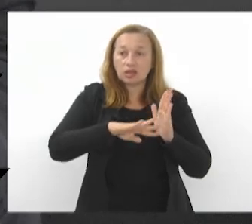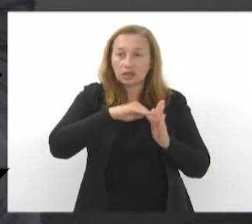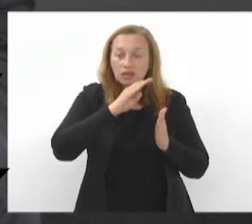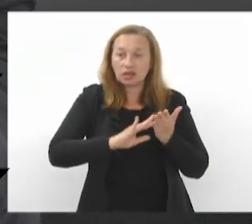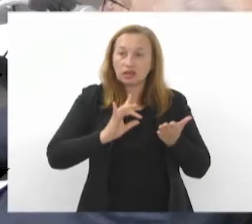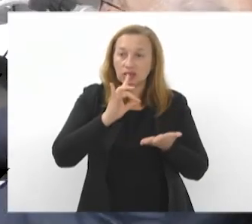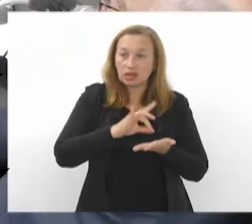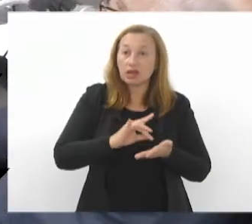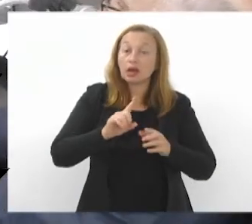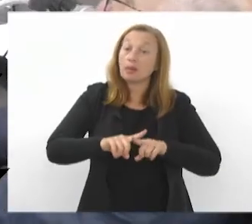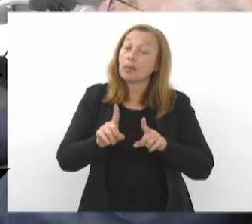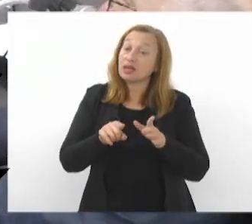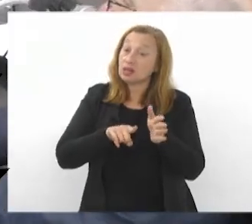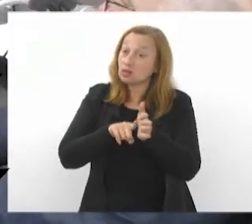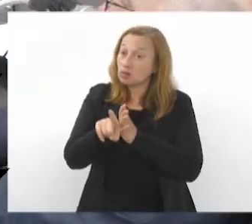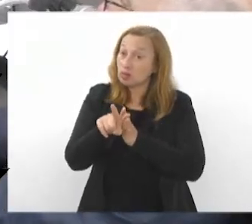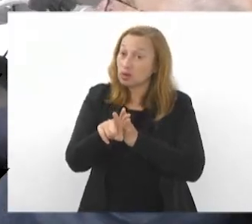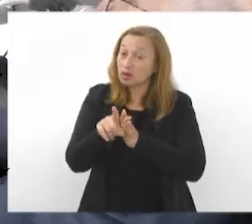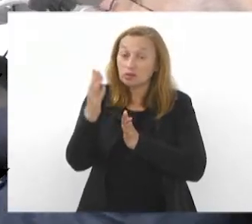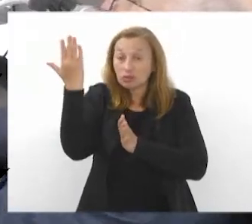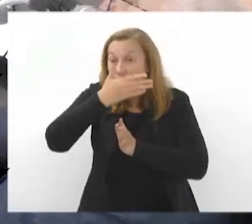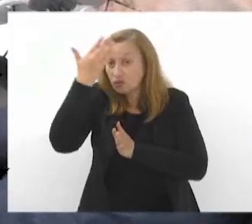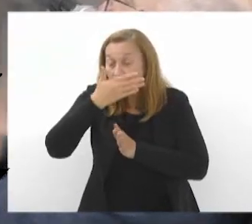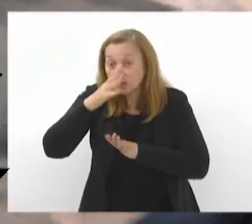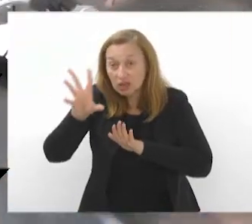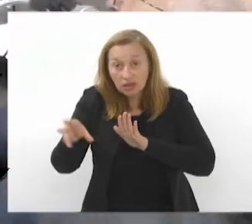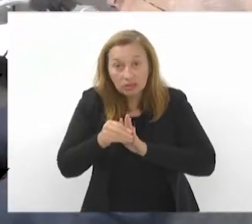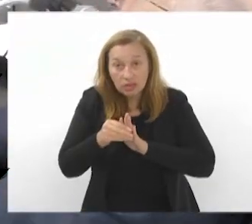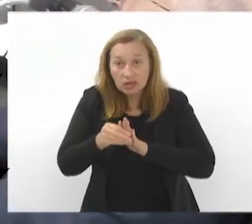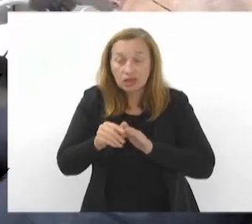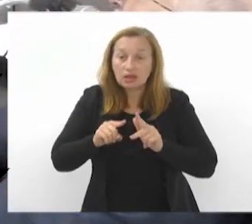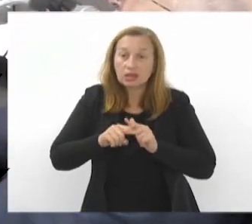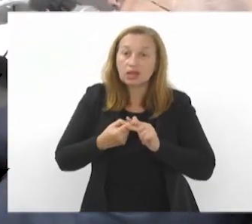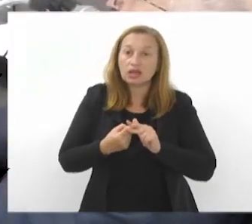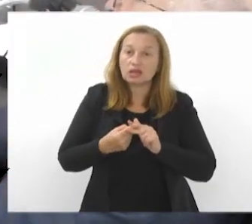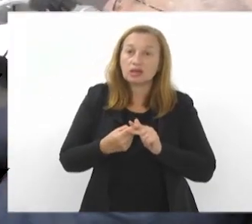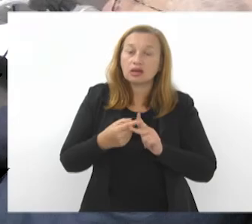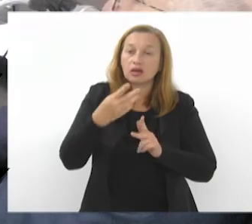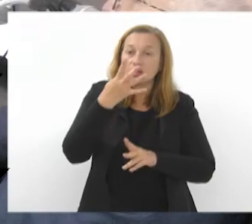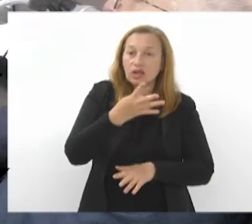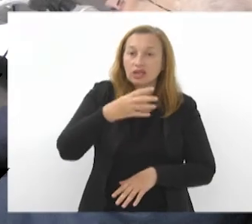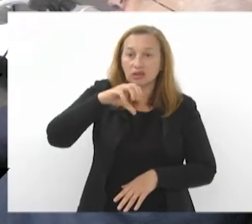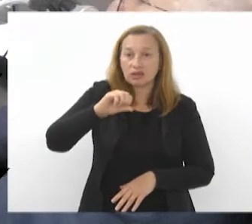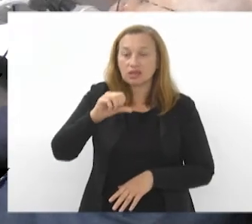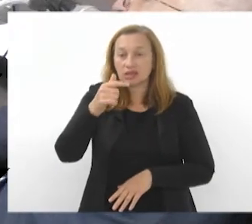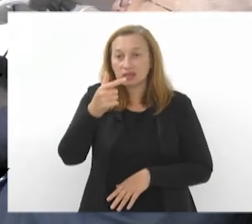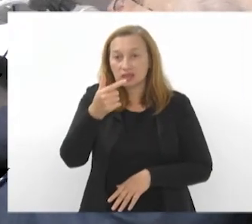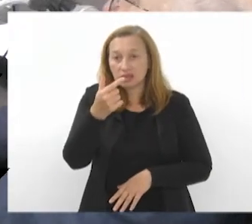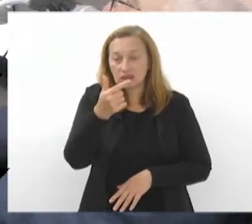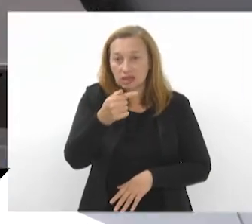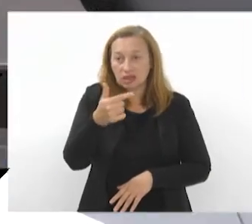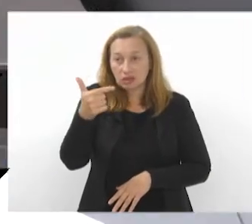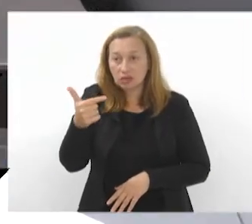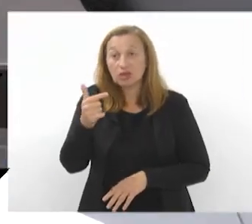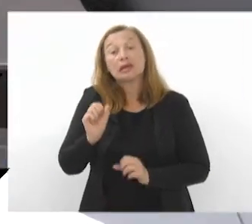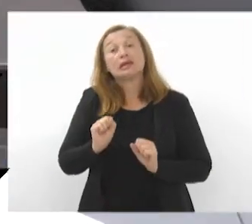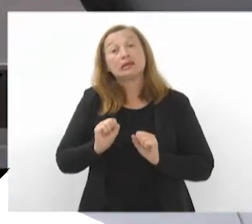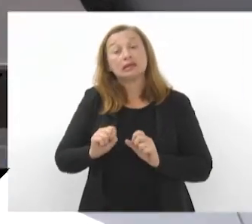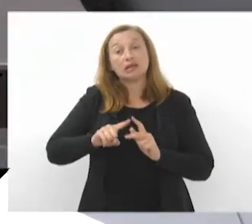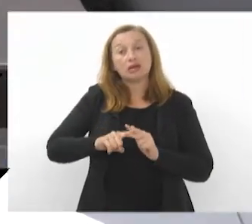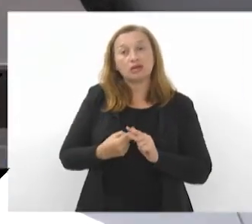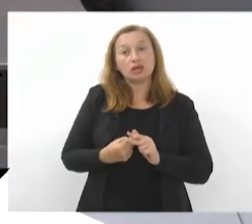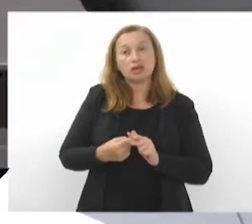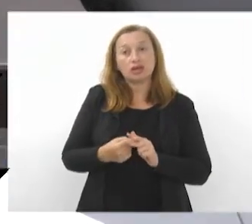Vossa Excelência, nós não vimos as suas emendas, senhor. É alterando a 4972. E alterando a 4972. Se está alterando e botando